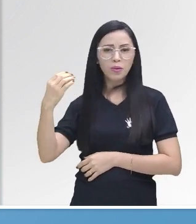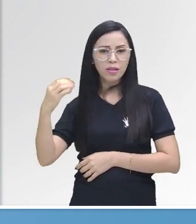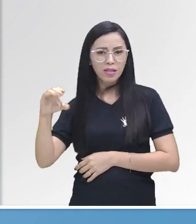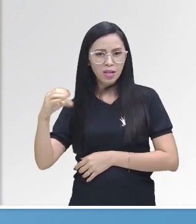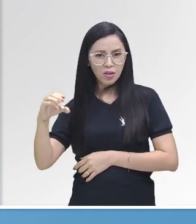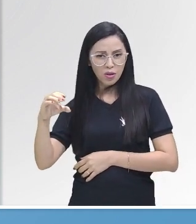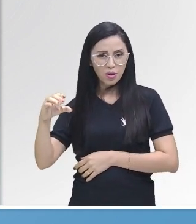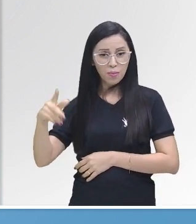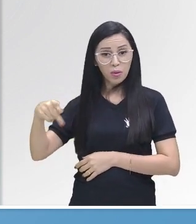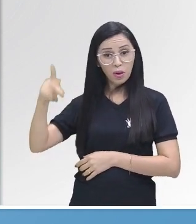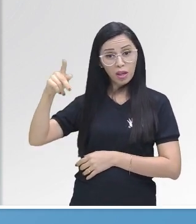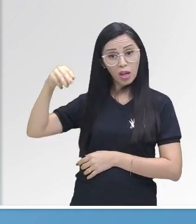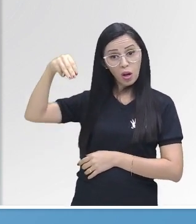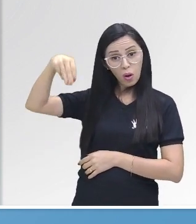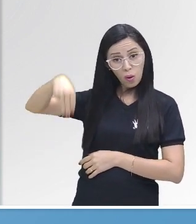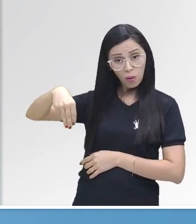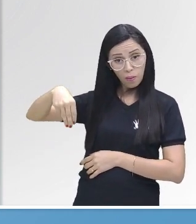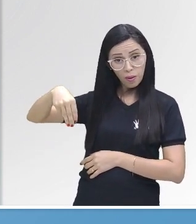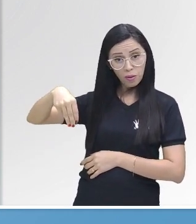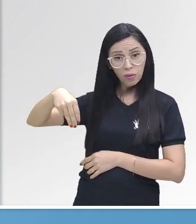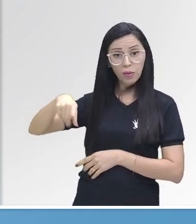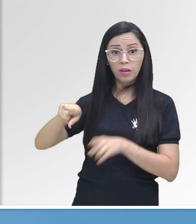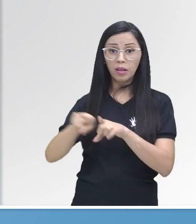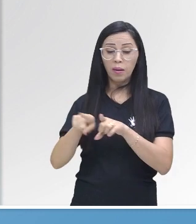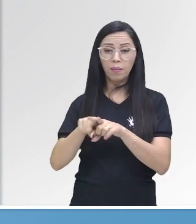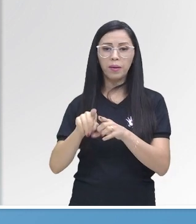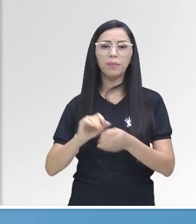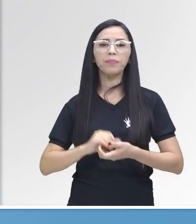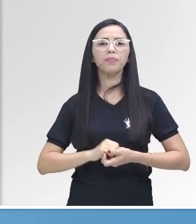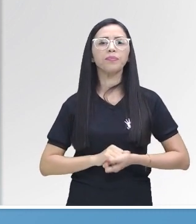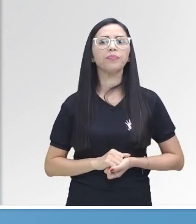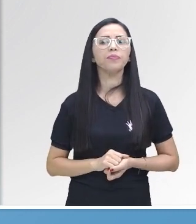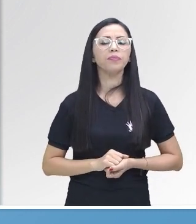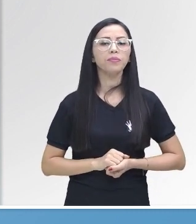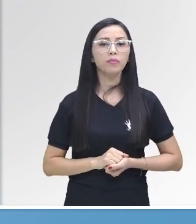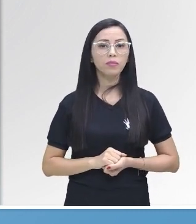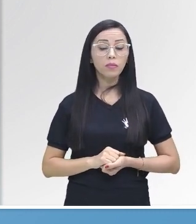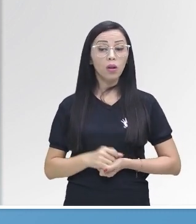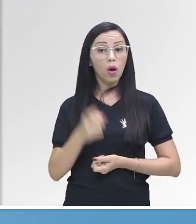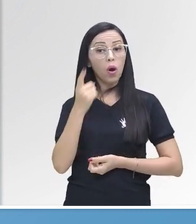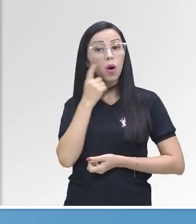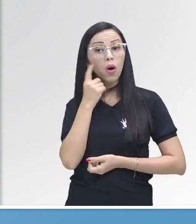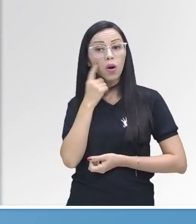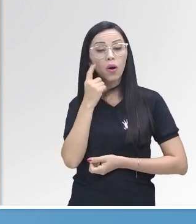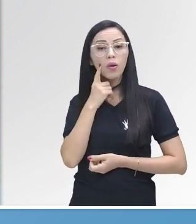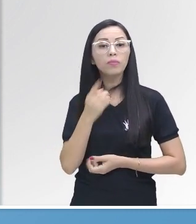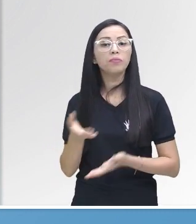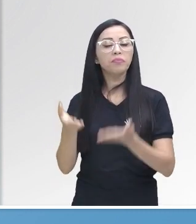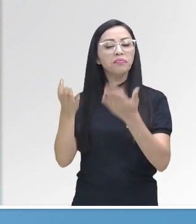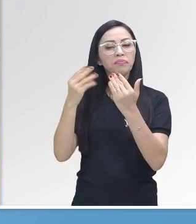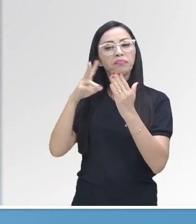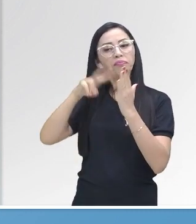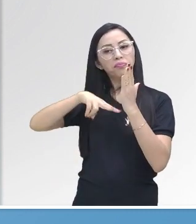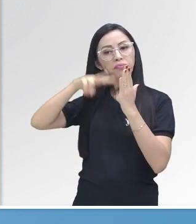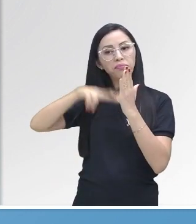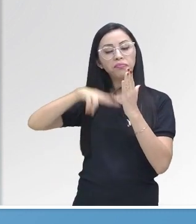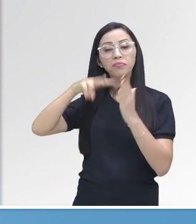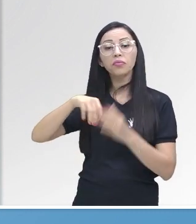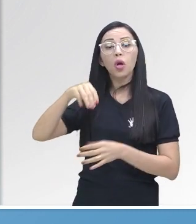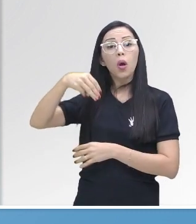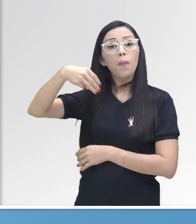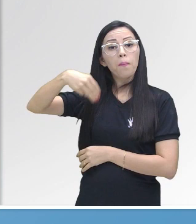essa medida de padrão comprimento. Vamos ler mais um pouco? Lê comigo. O metro